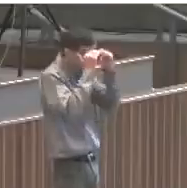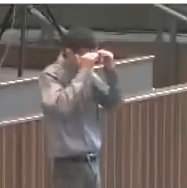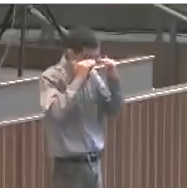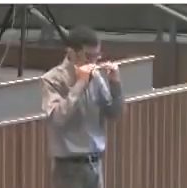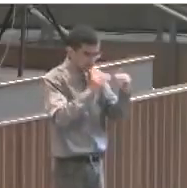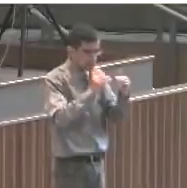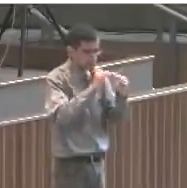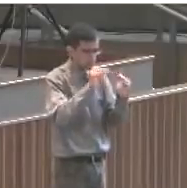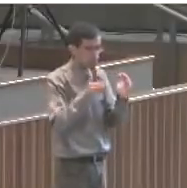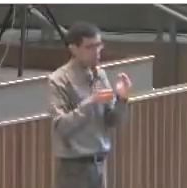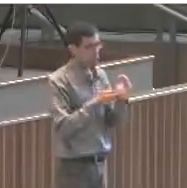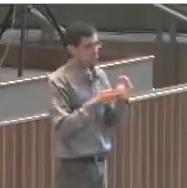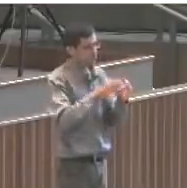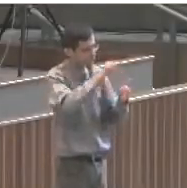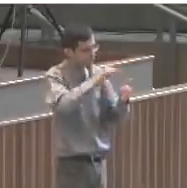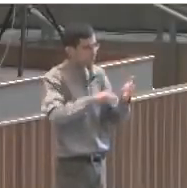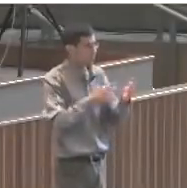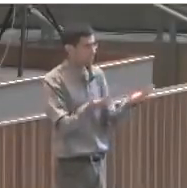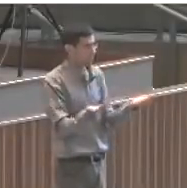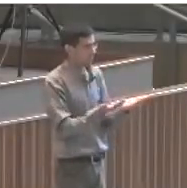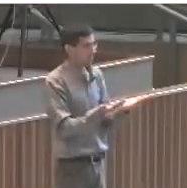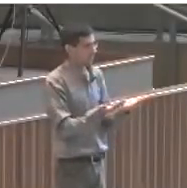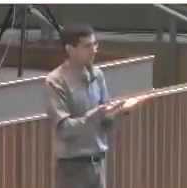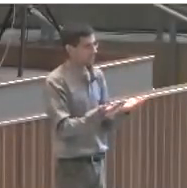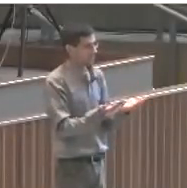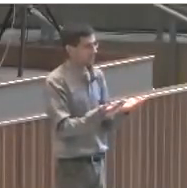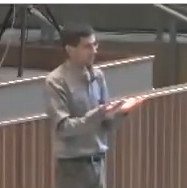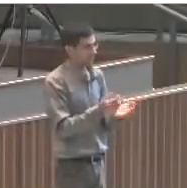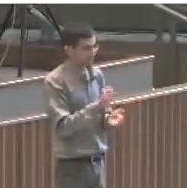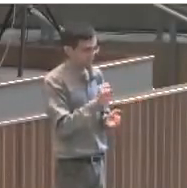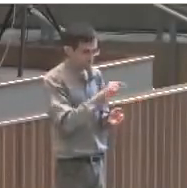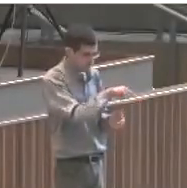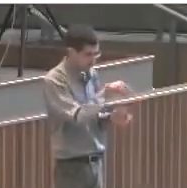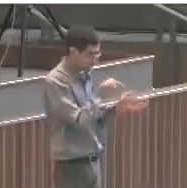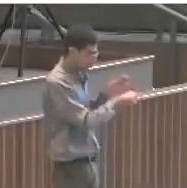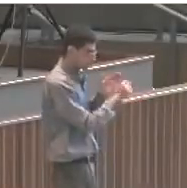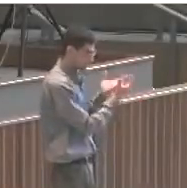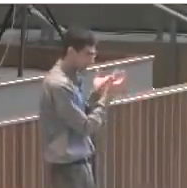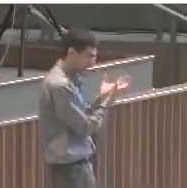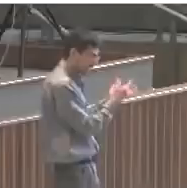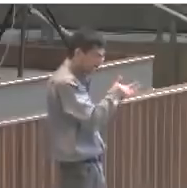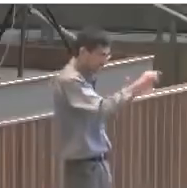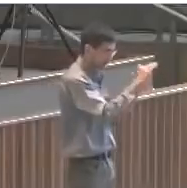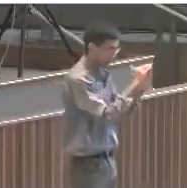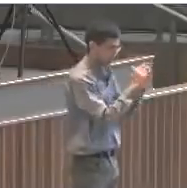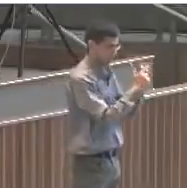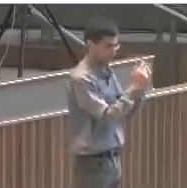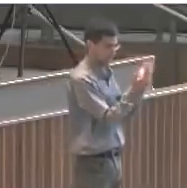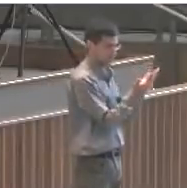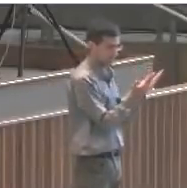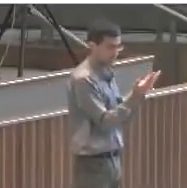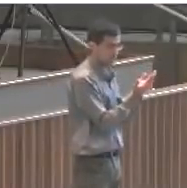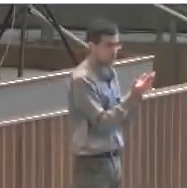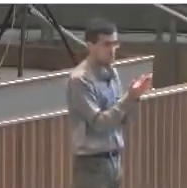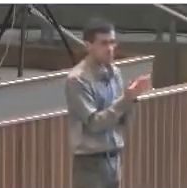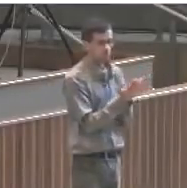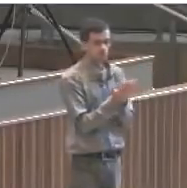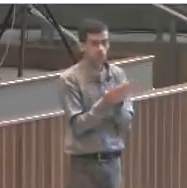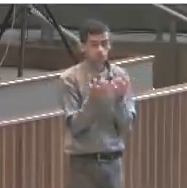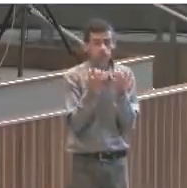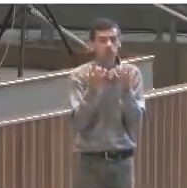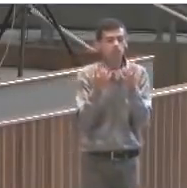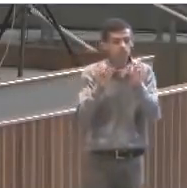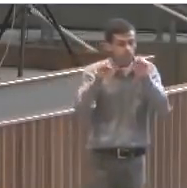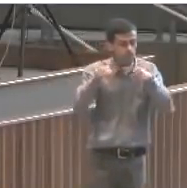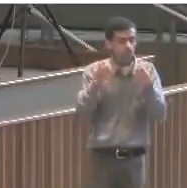amém você ainda quer ea igreja descrentes dos crentes eu disse quero